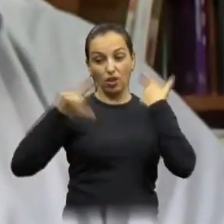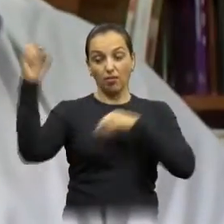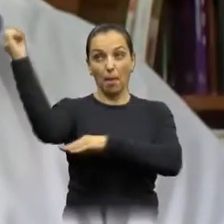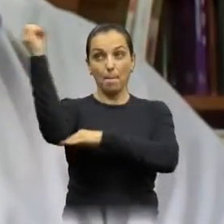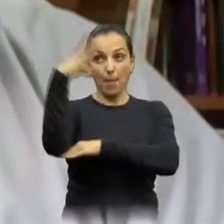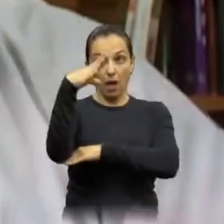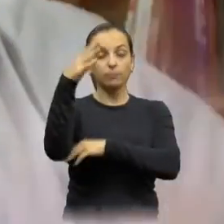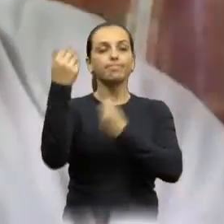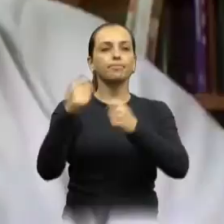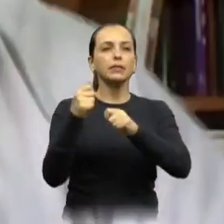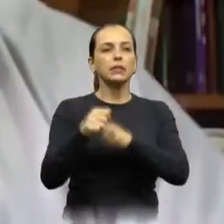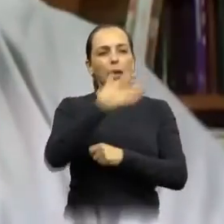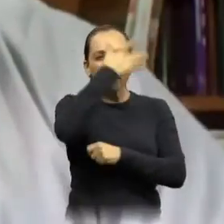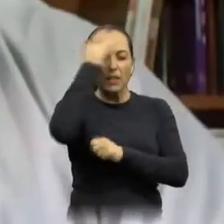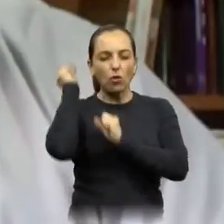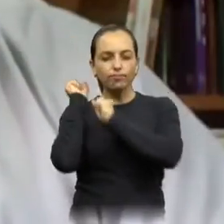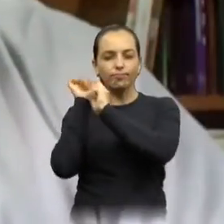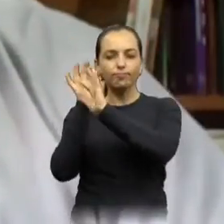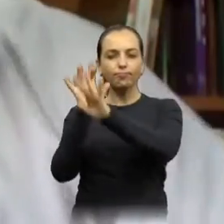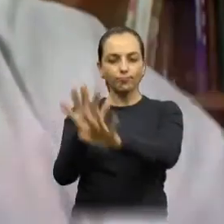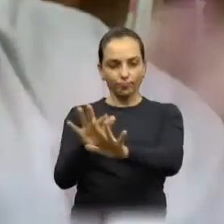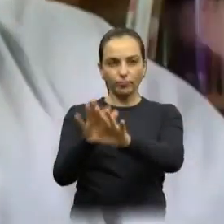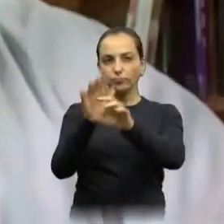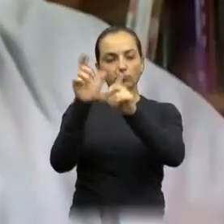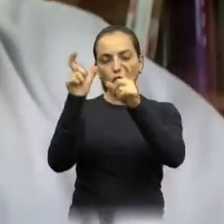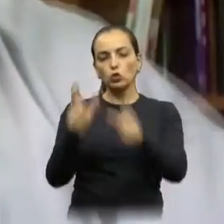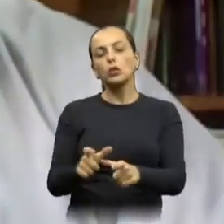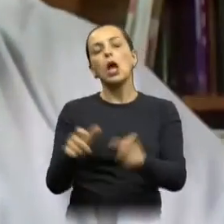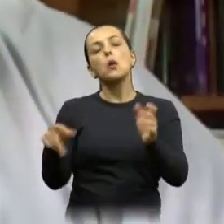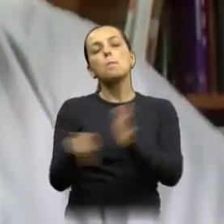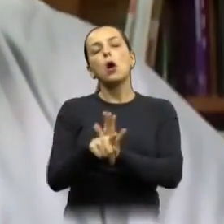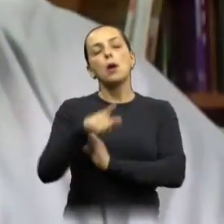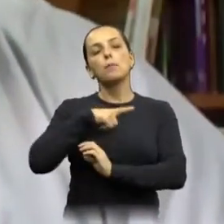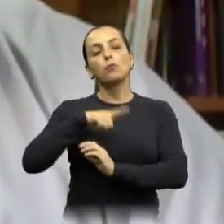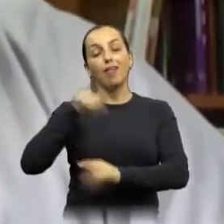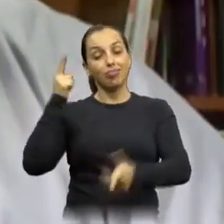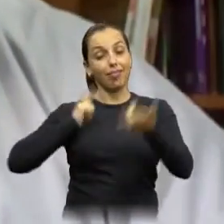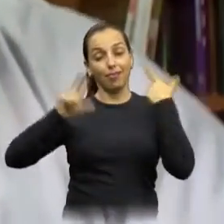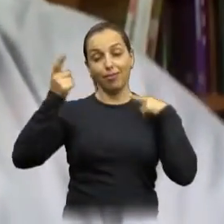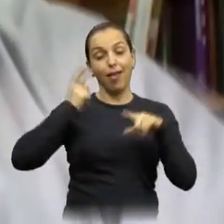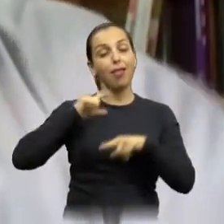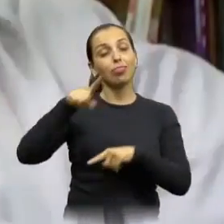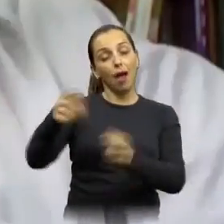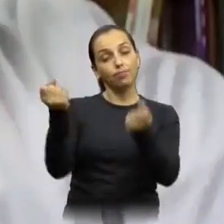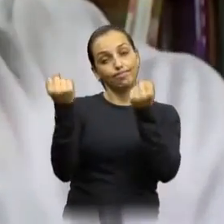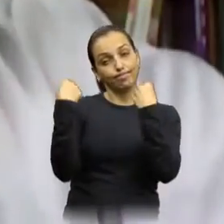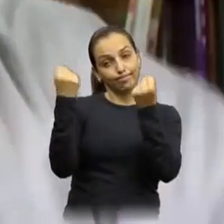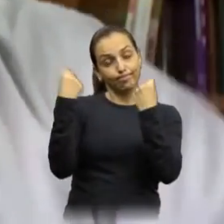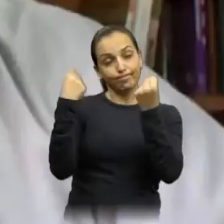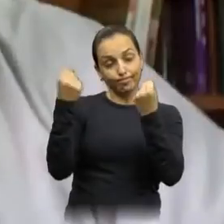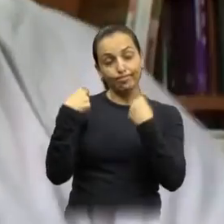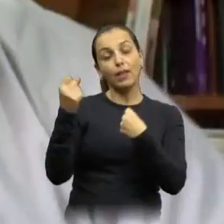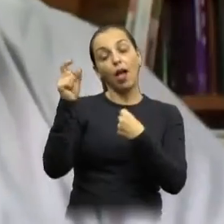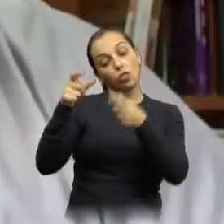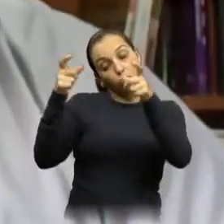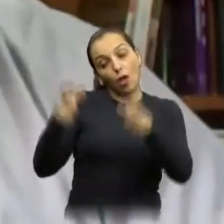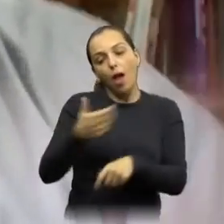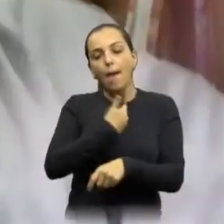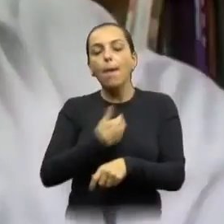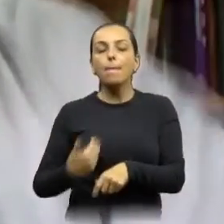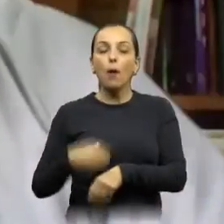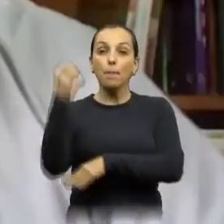pela população da Zona Norte, uma das poucas locais, um poucos locais de oferta, de exercício ali, locais públicos